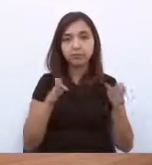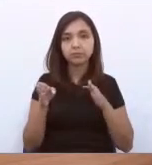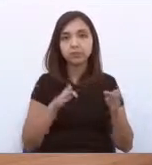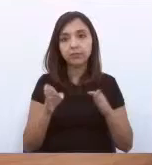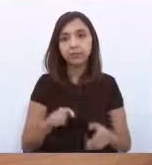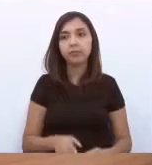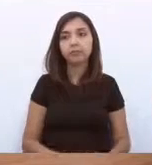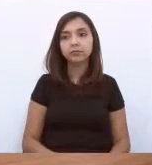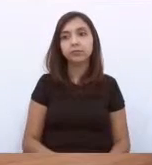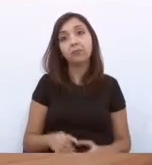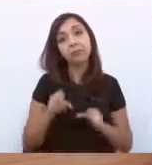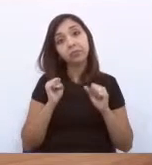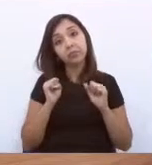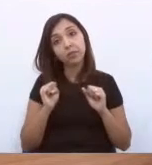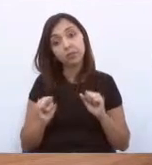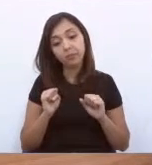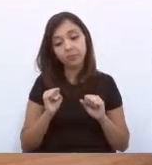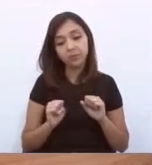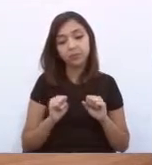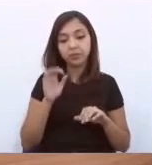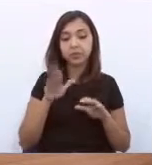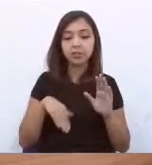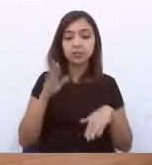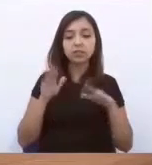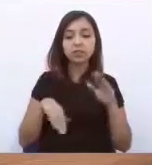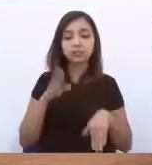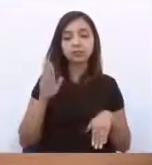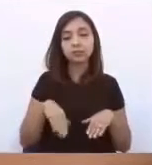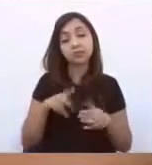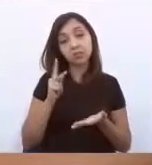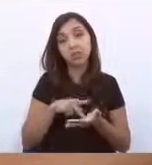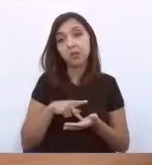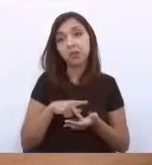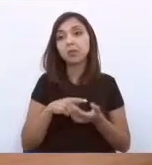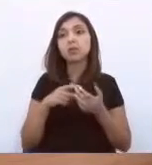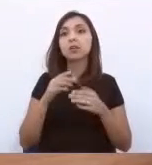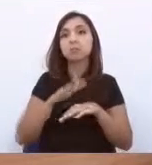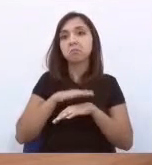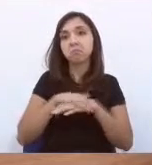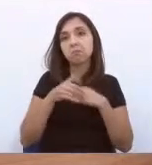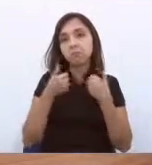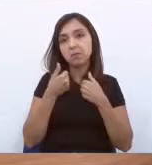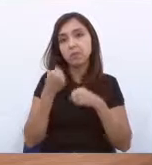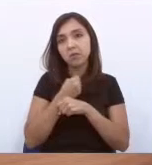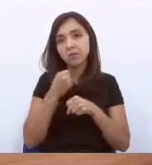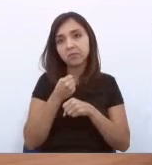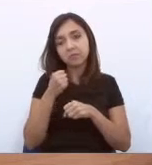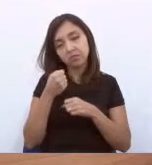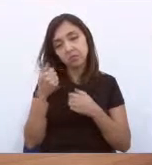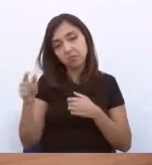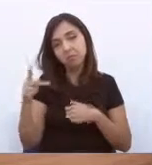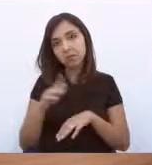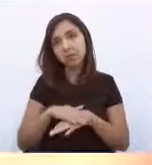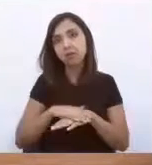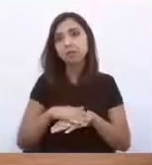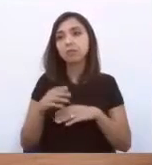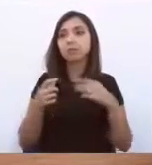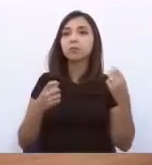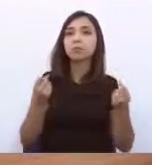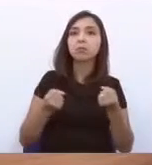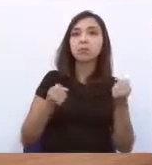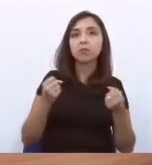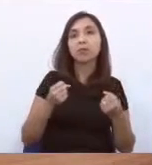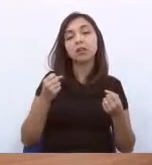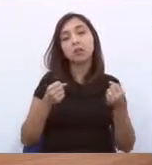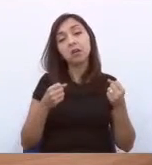acessibilidade. Pode ser que, às vezes, realmente, a mão de obra que está operando